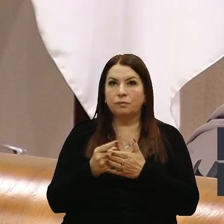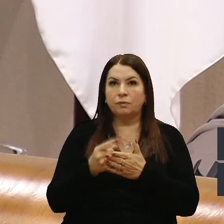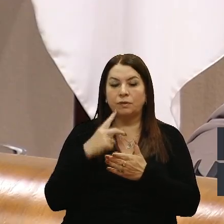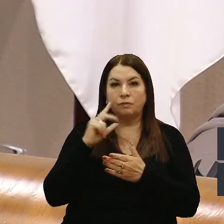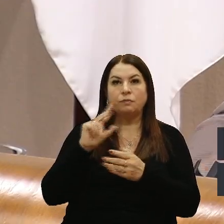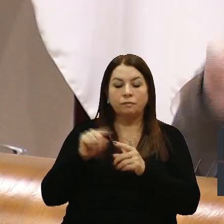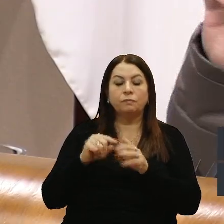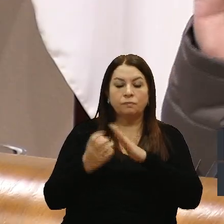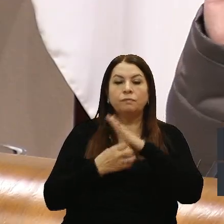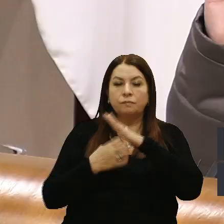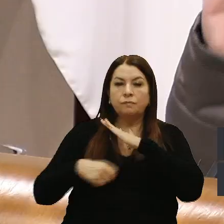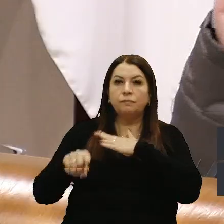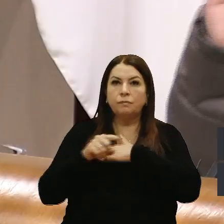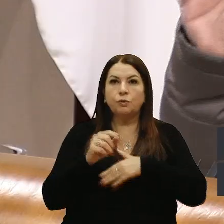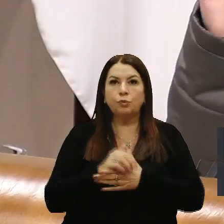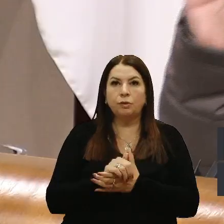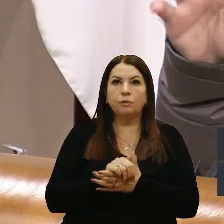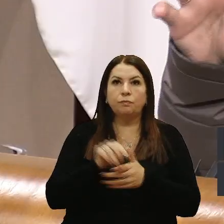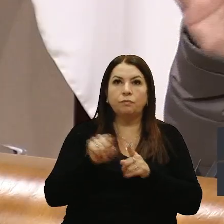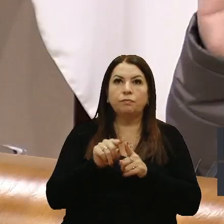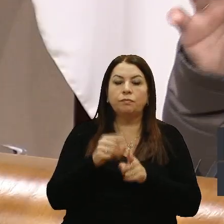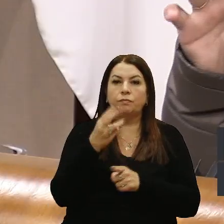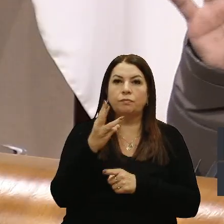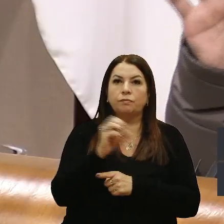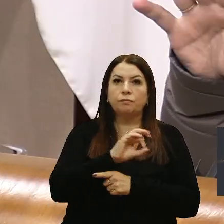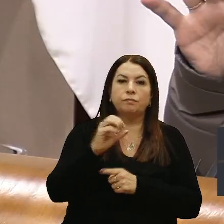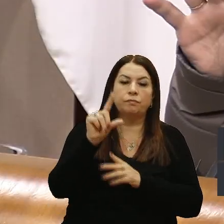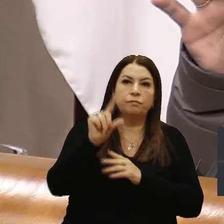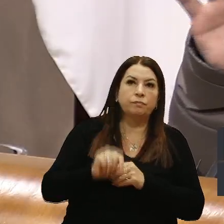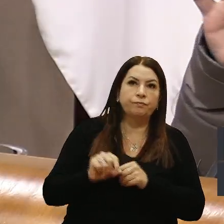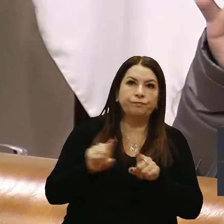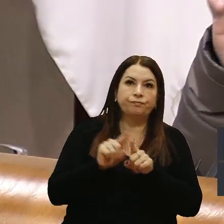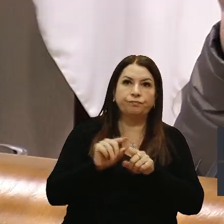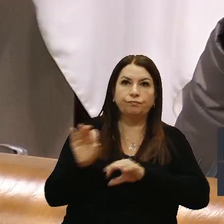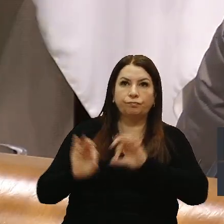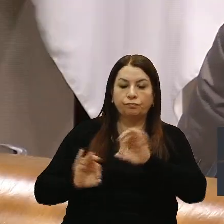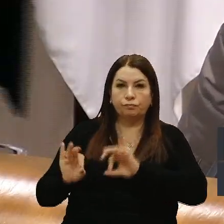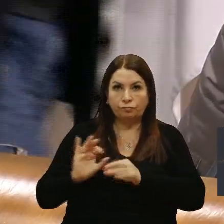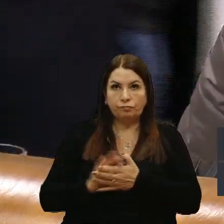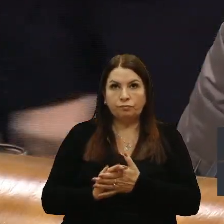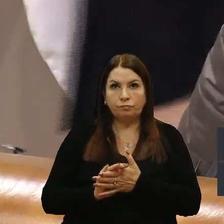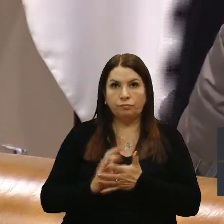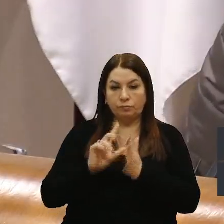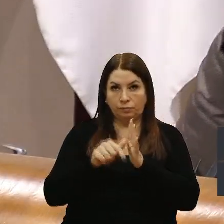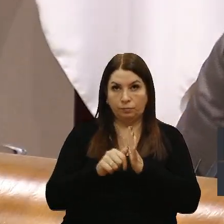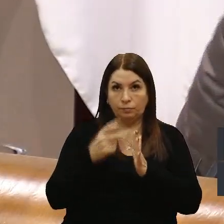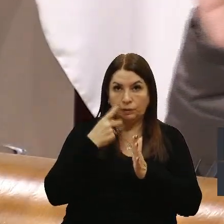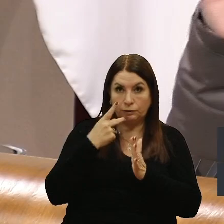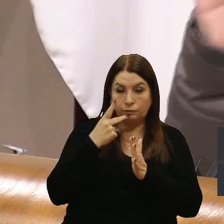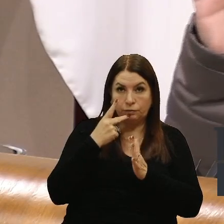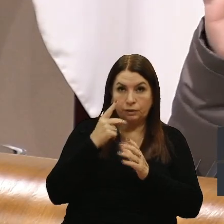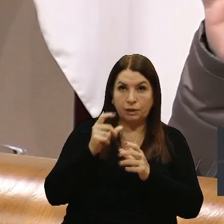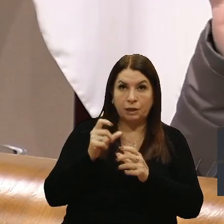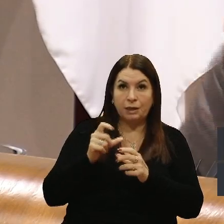concessionária que o valor de custo é 30% menor do que o planejado. Posteriormente, fala que se vai aumentar o pedágio.